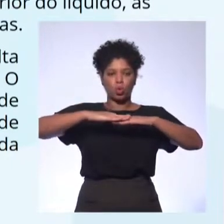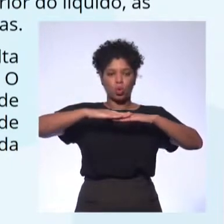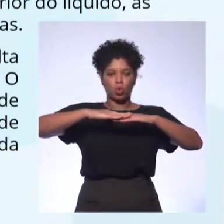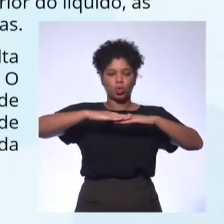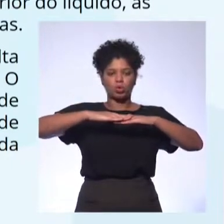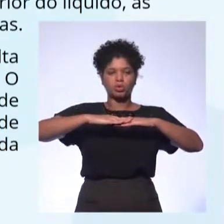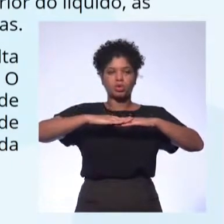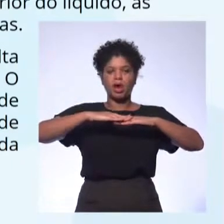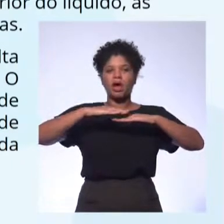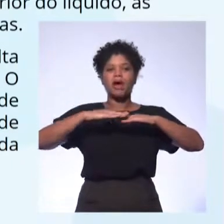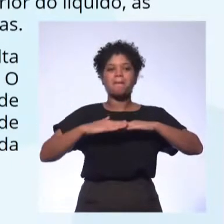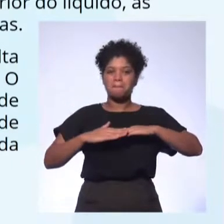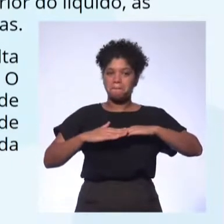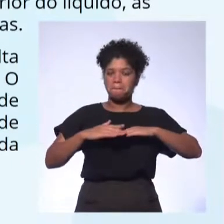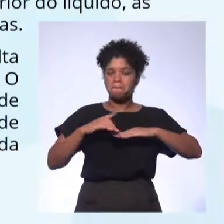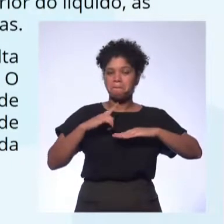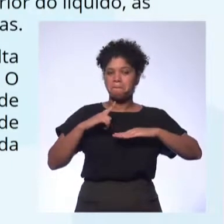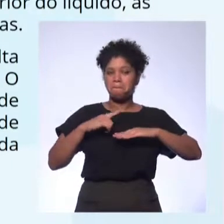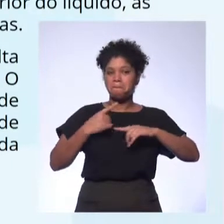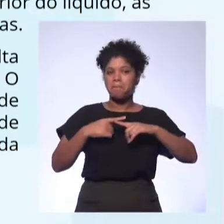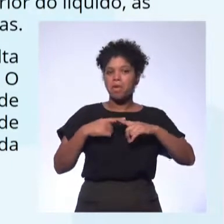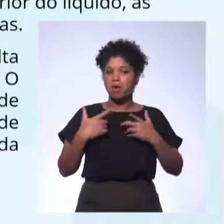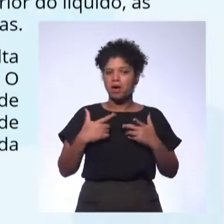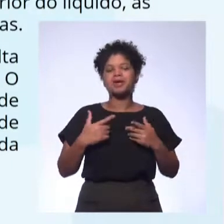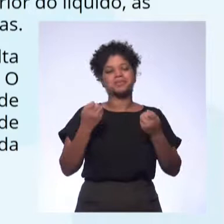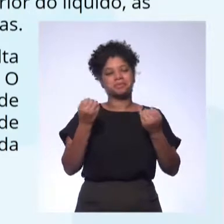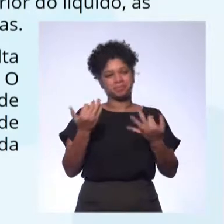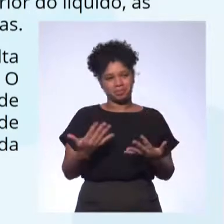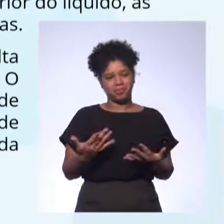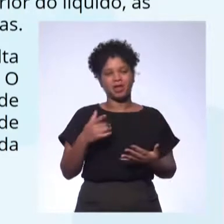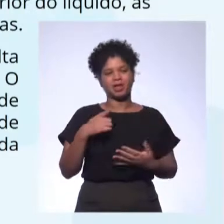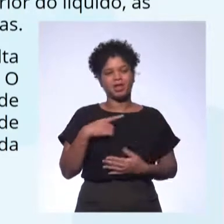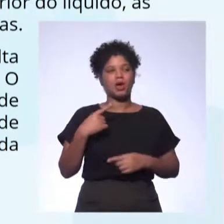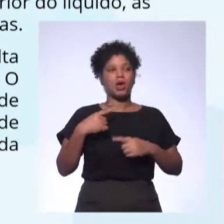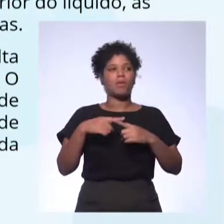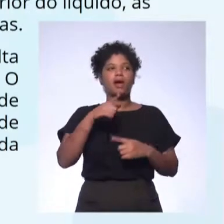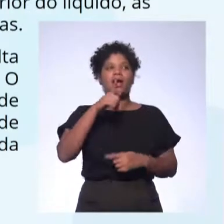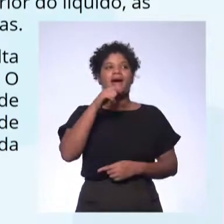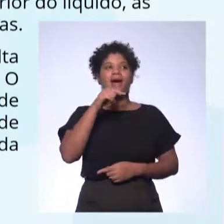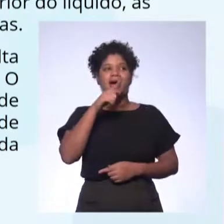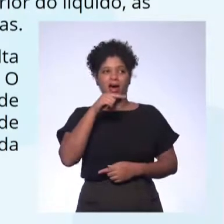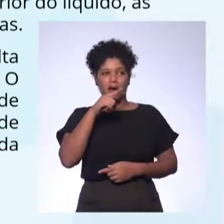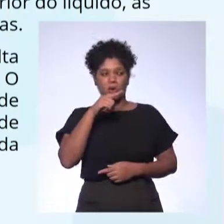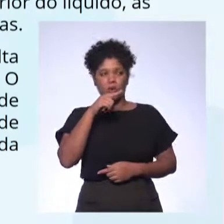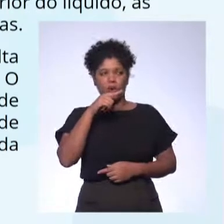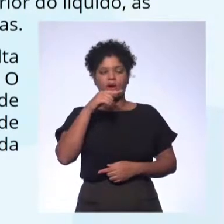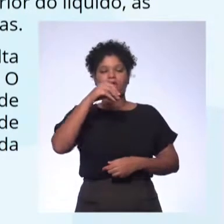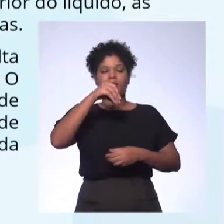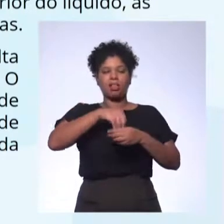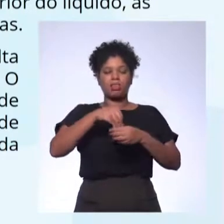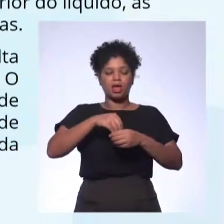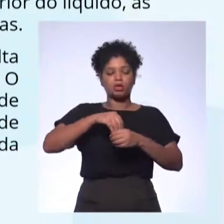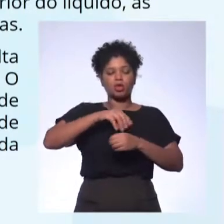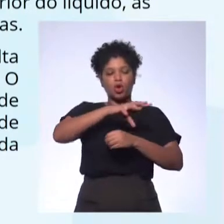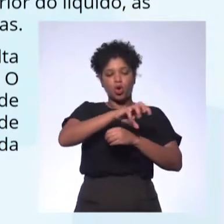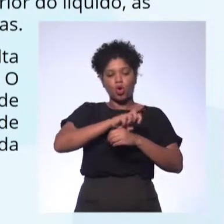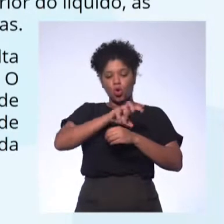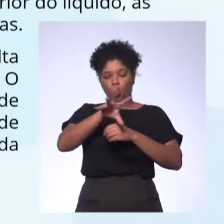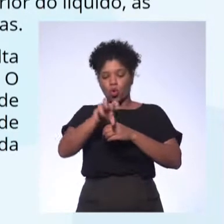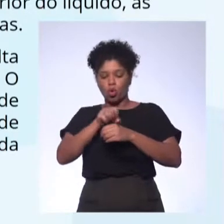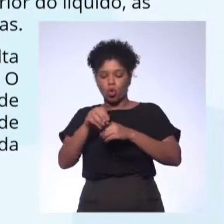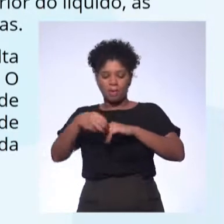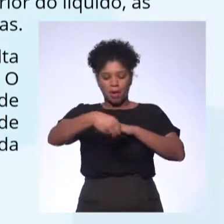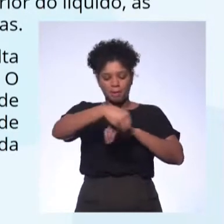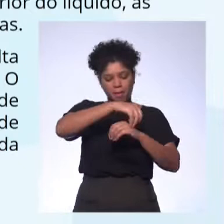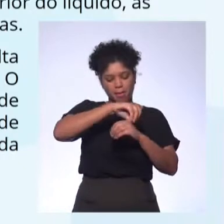água então aqui né a água ela as moléculas interagem entre elas Ok